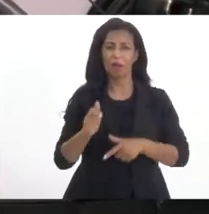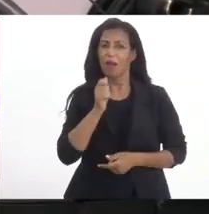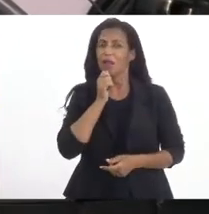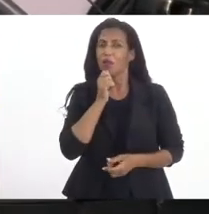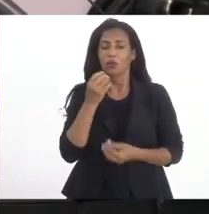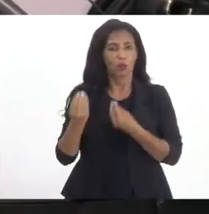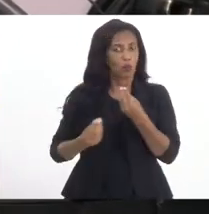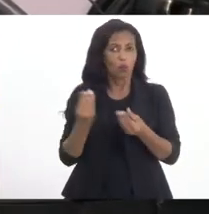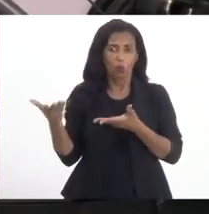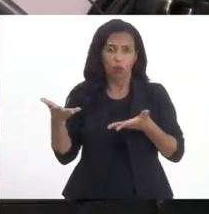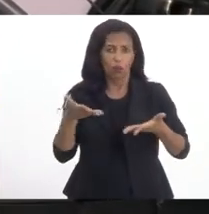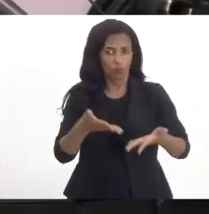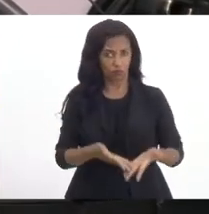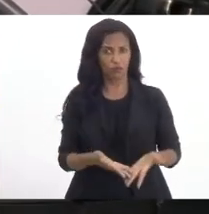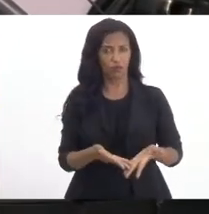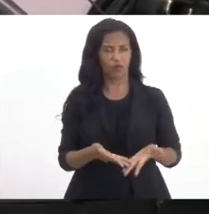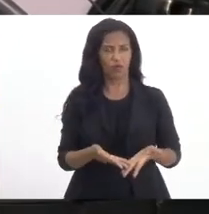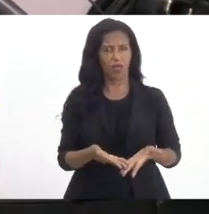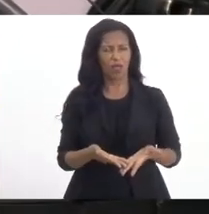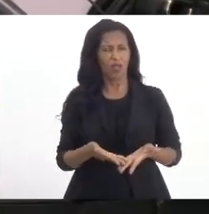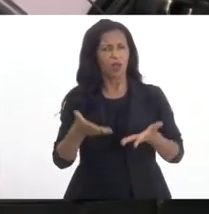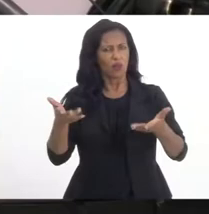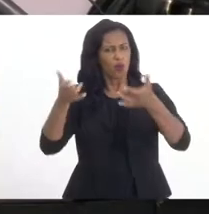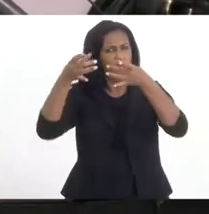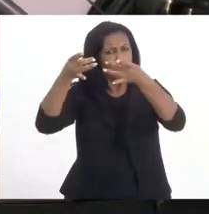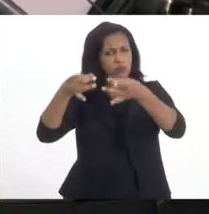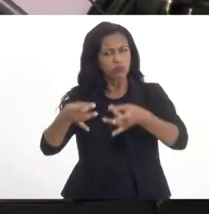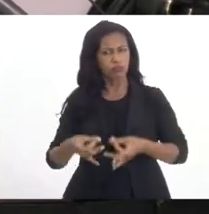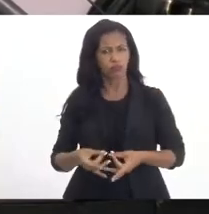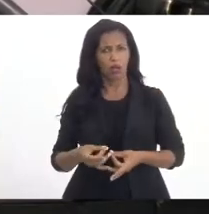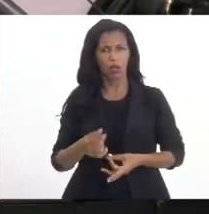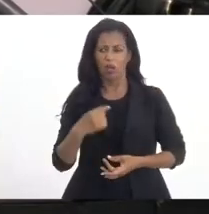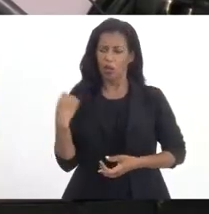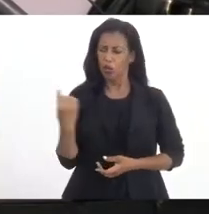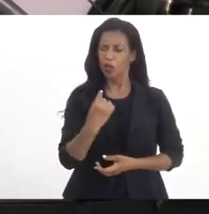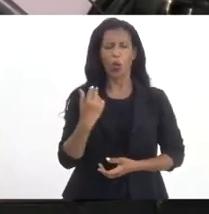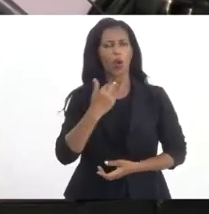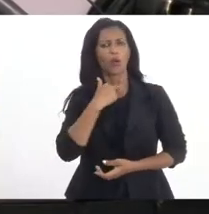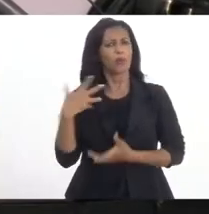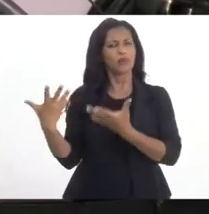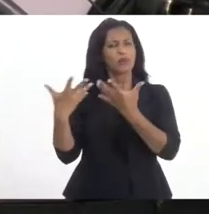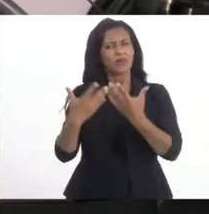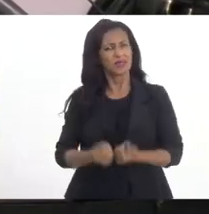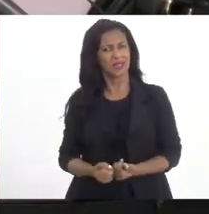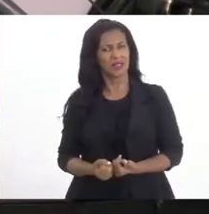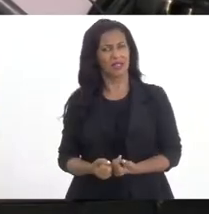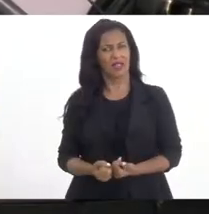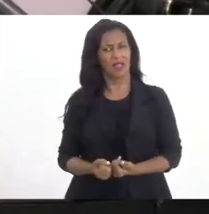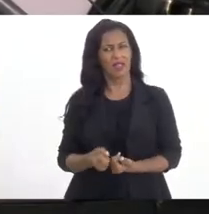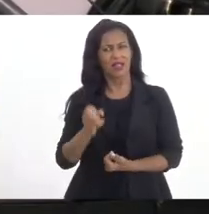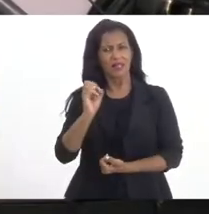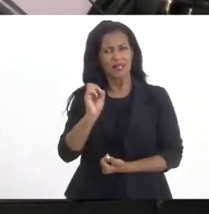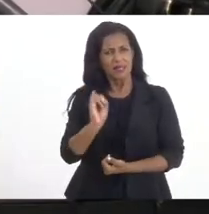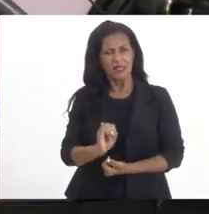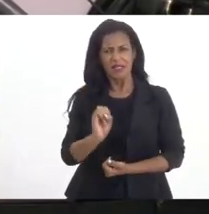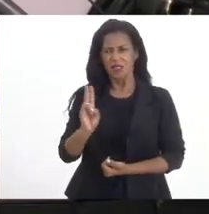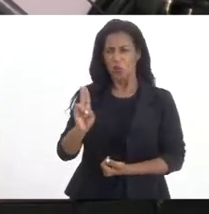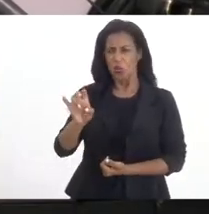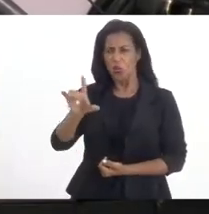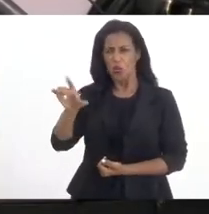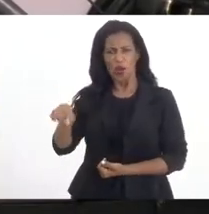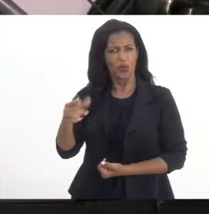condição de estar aqui. Foi colocado com muita clareza, deputada Lucinha, nós não podemos aceitar esse absurdo. Se a UESO não tem recurso, é